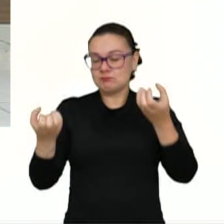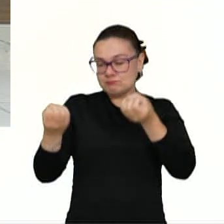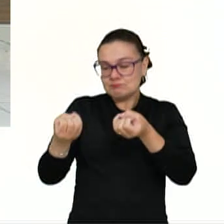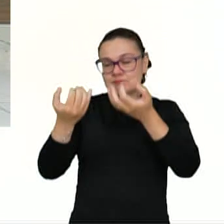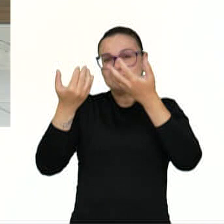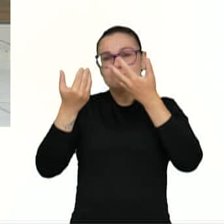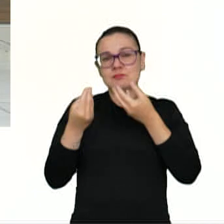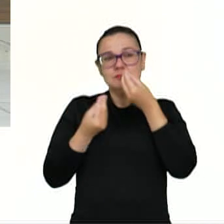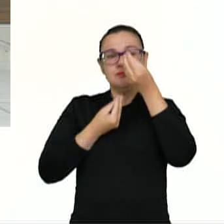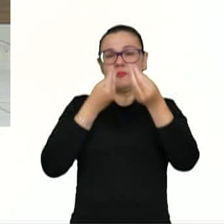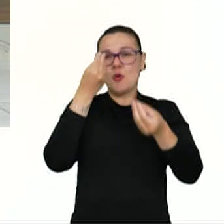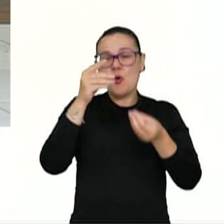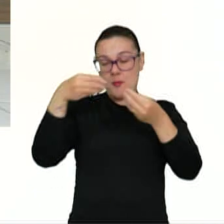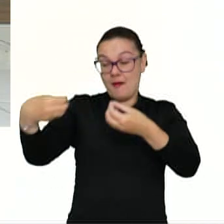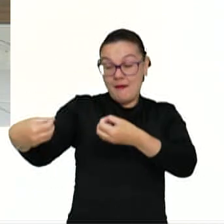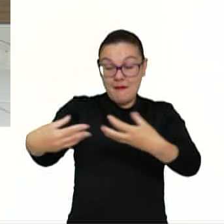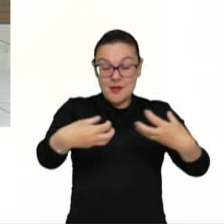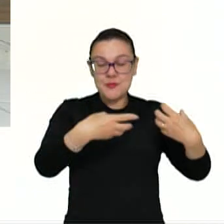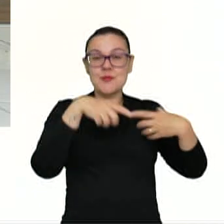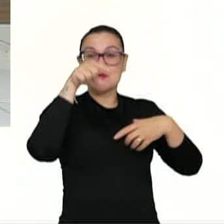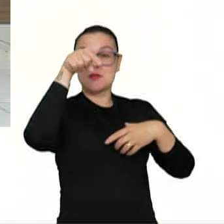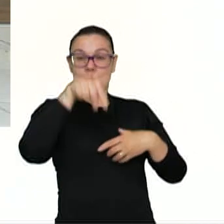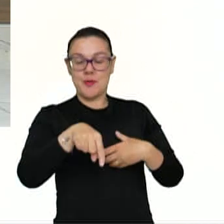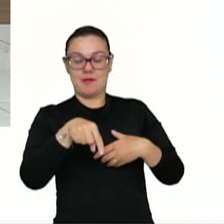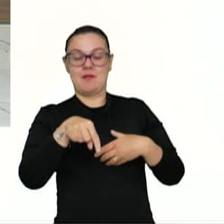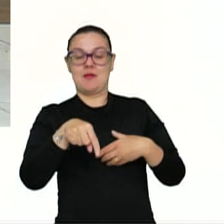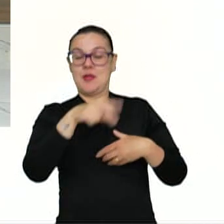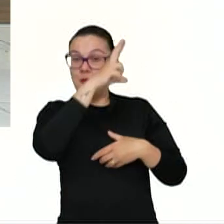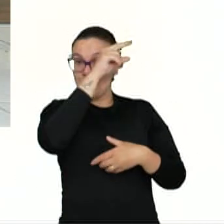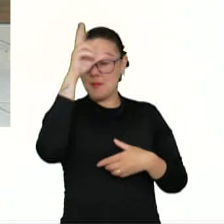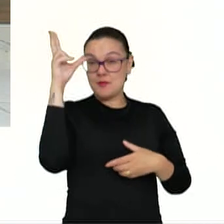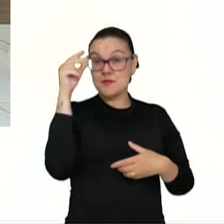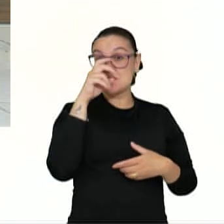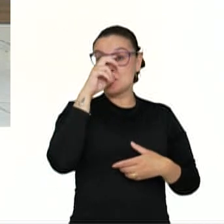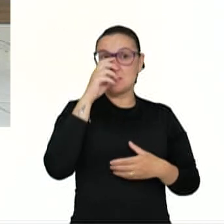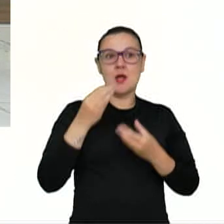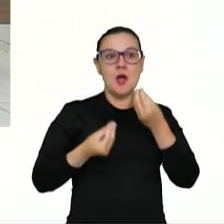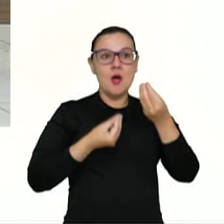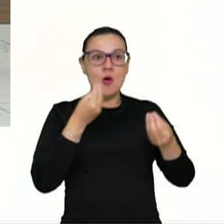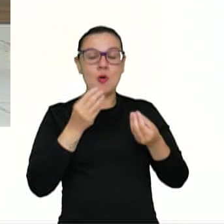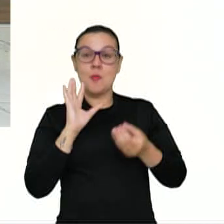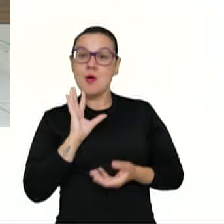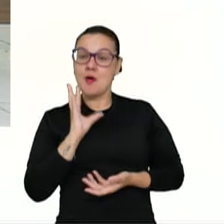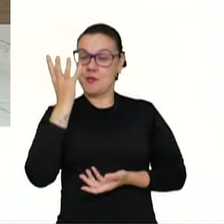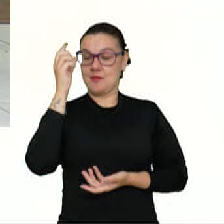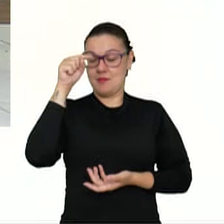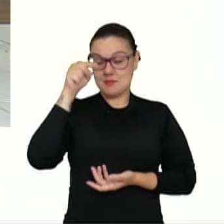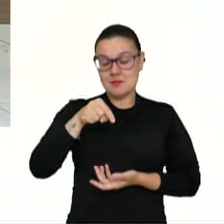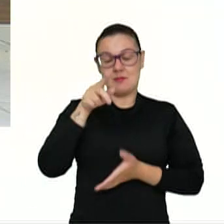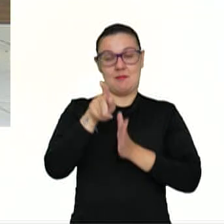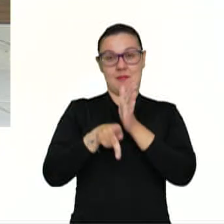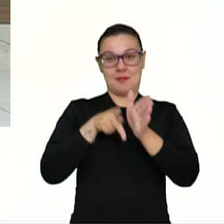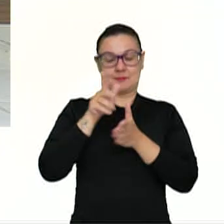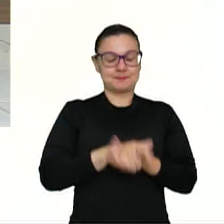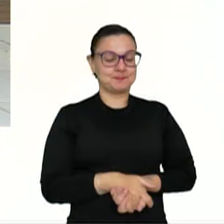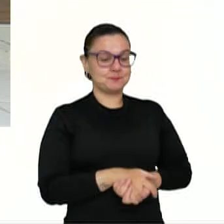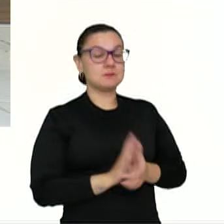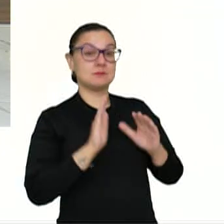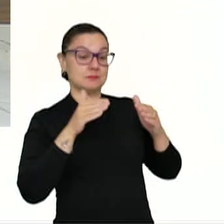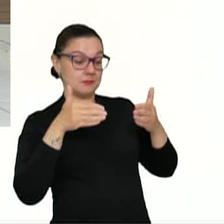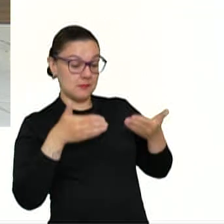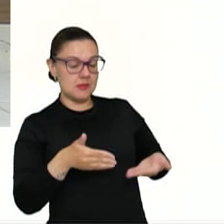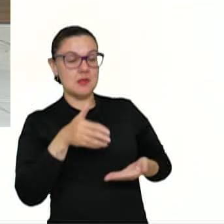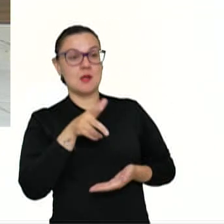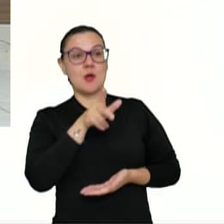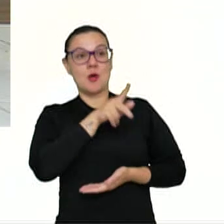contasse, como está a educação aqui municipal? Como que está acontecendo isso aqui em Paranaguá? Então, professora